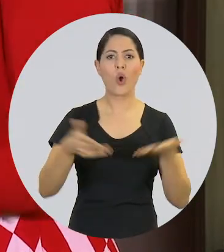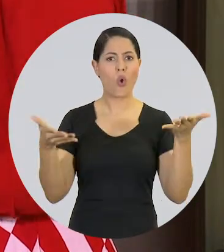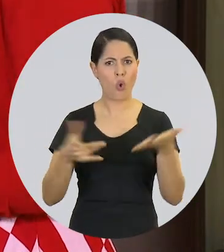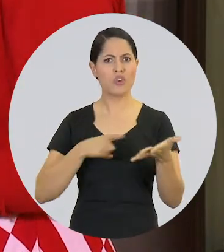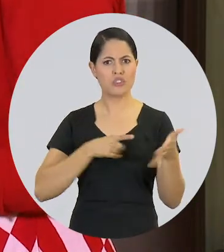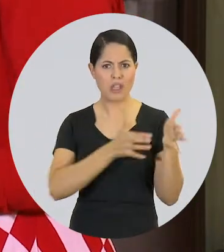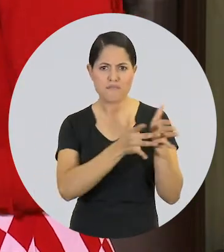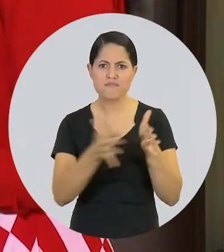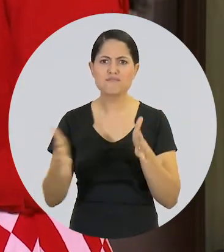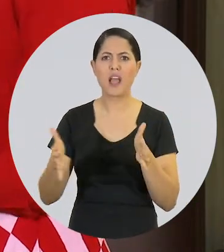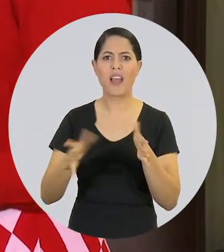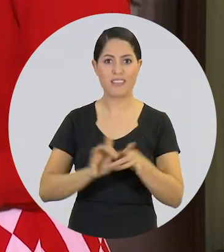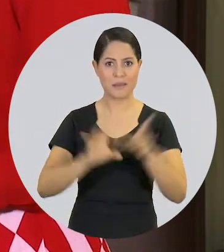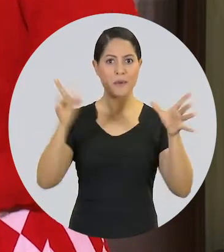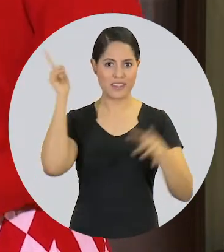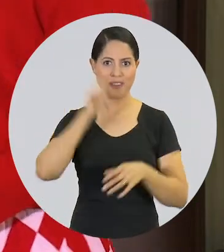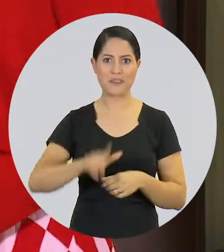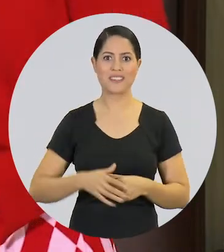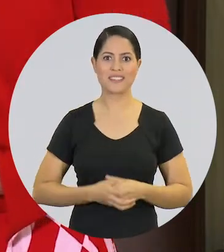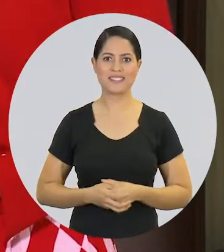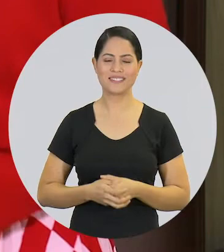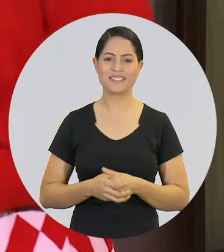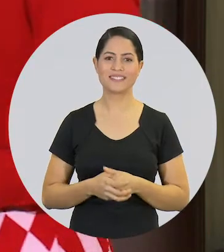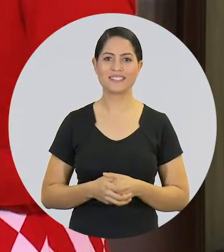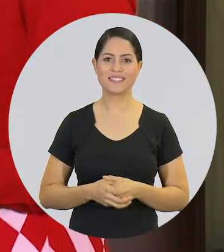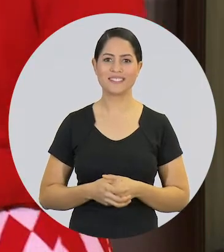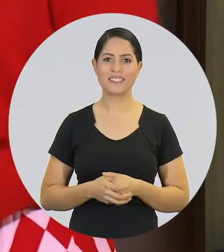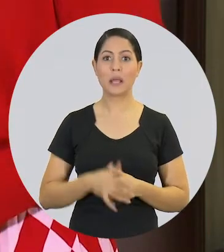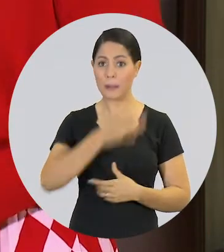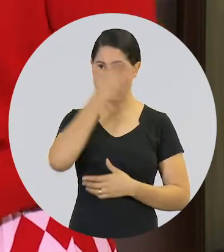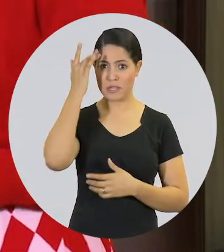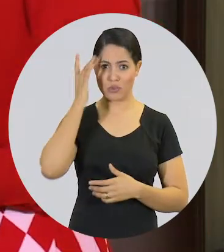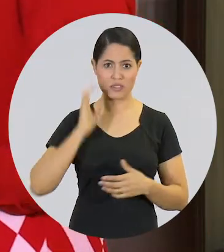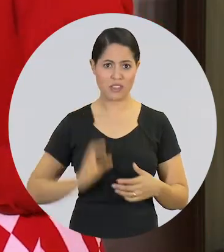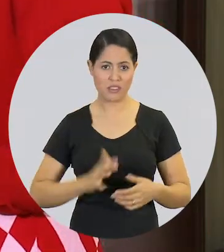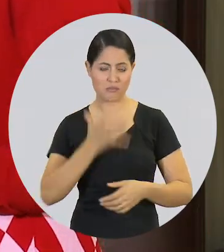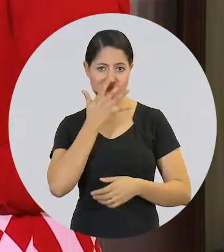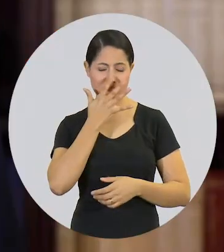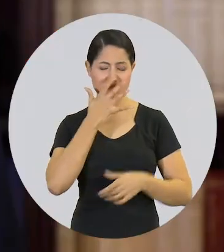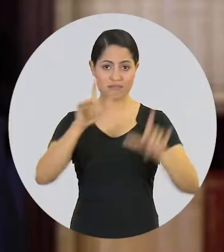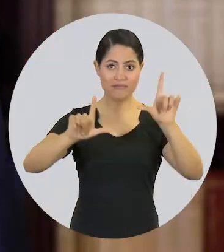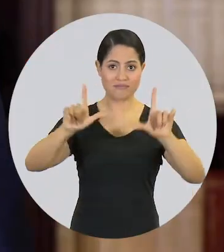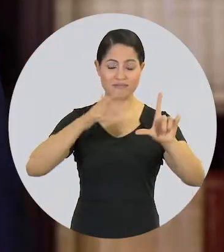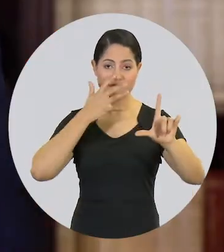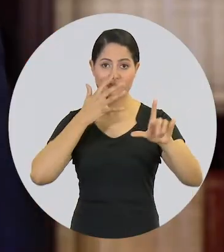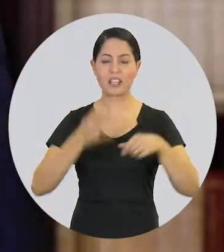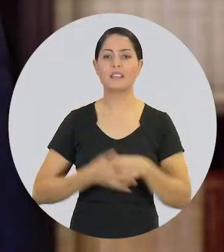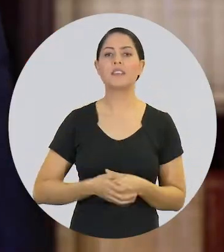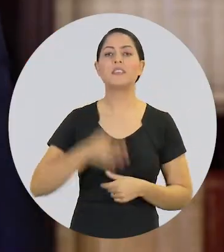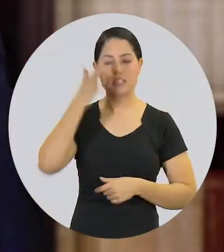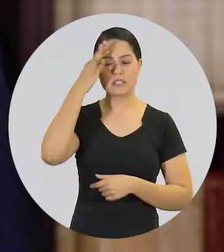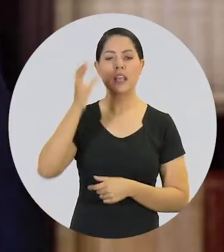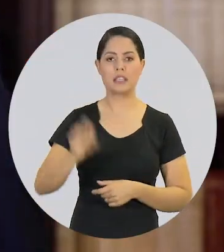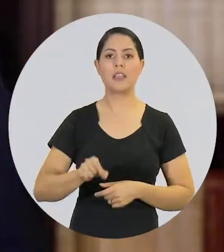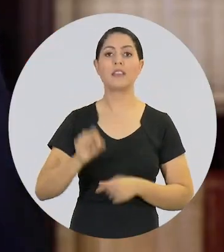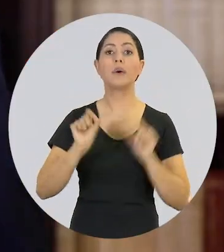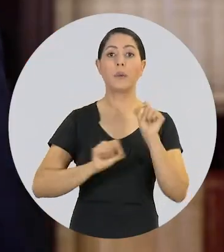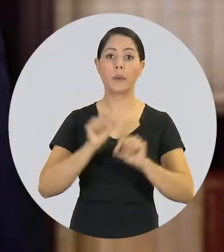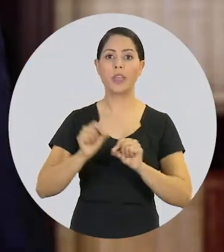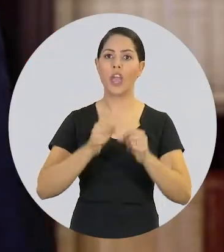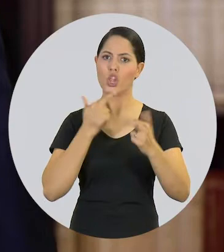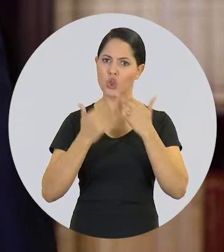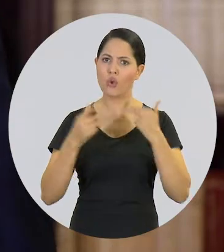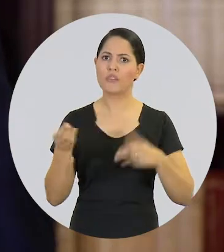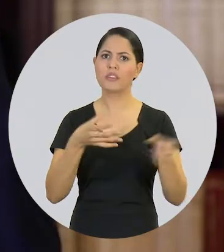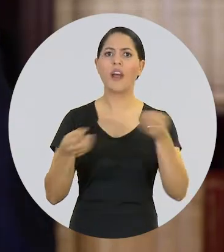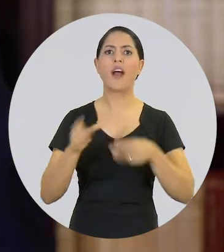algum processo que garante um pouco mais de democracia para quem assiste a gente, para o cidadão brasileiro? Com certeza. A grande novidade